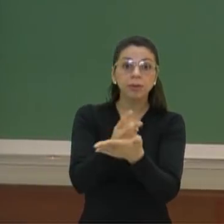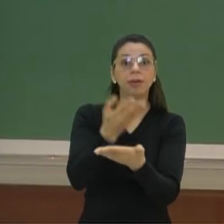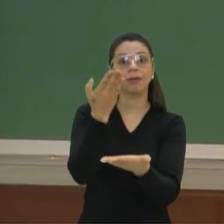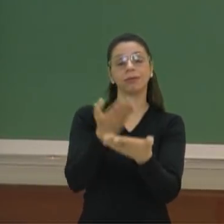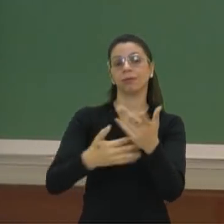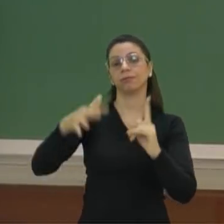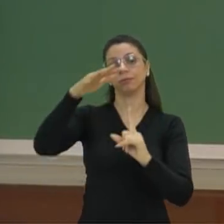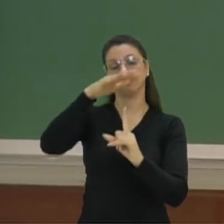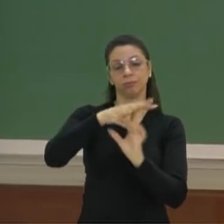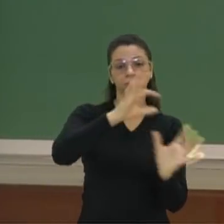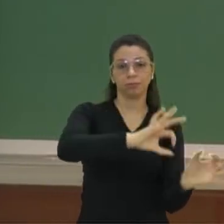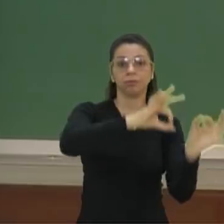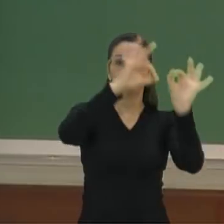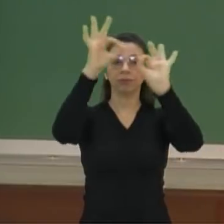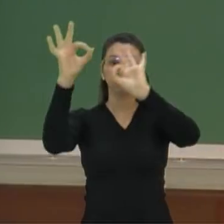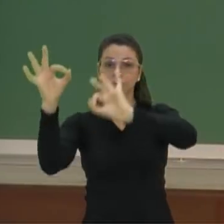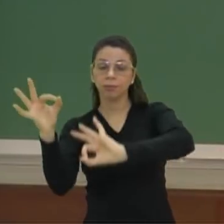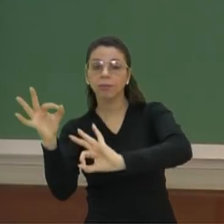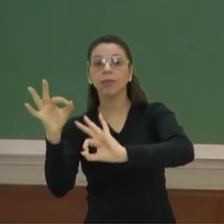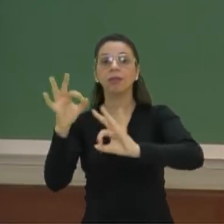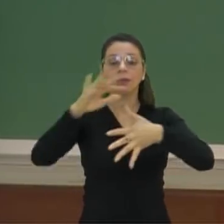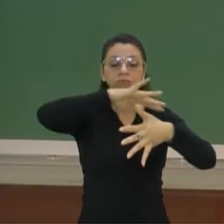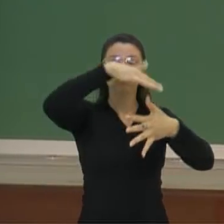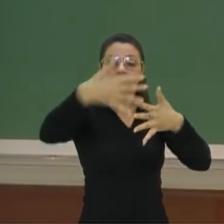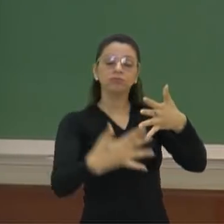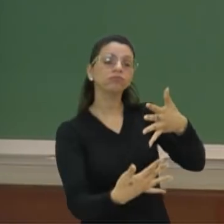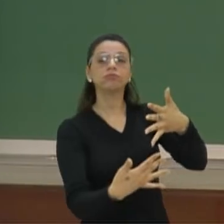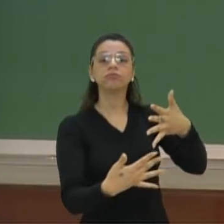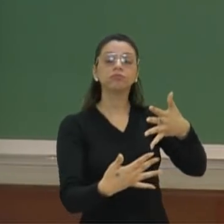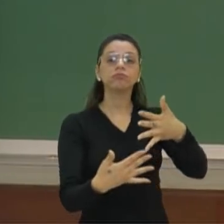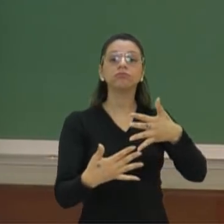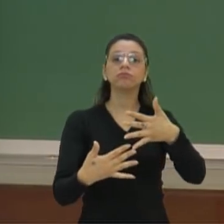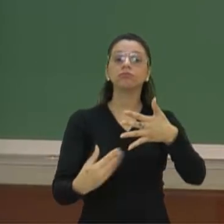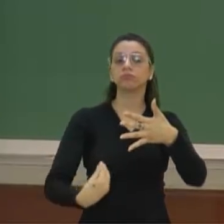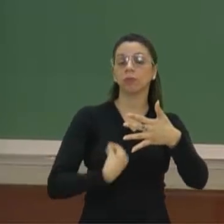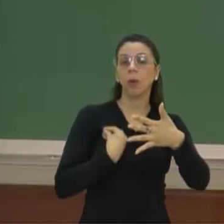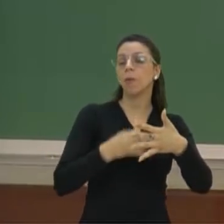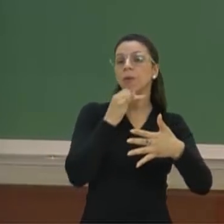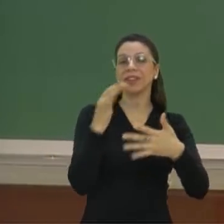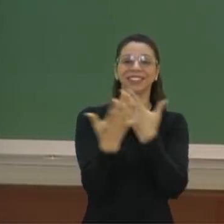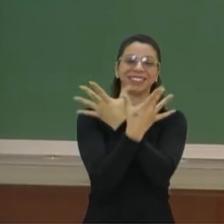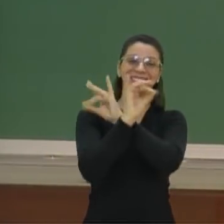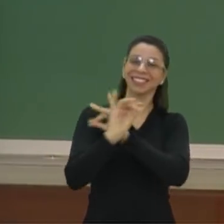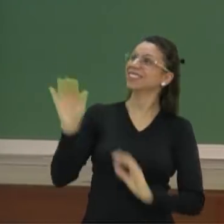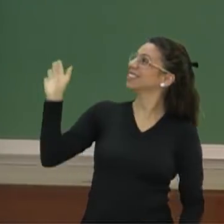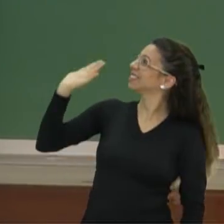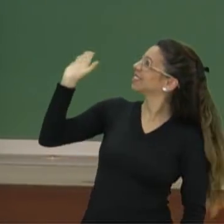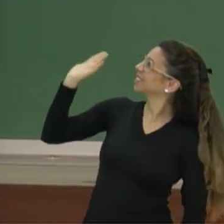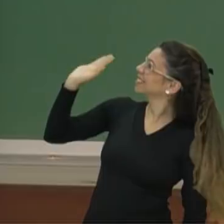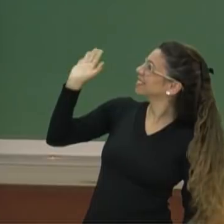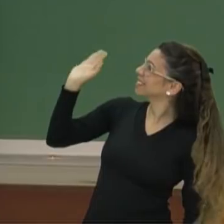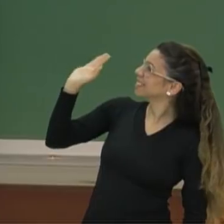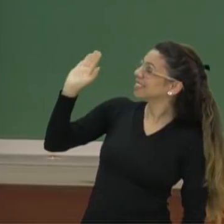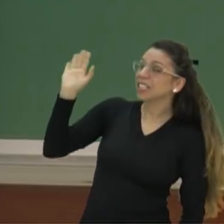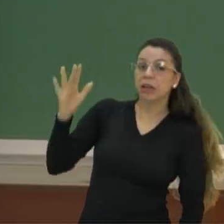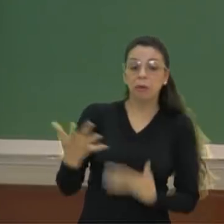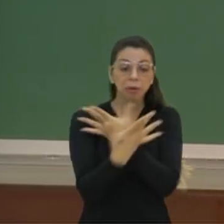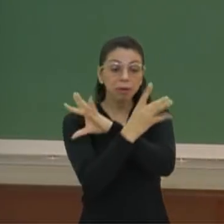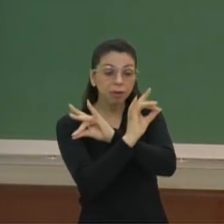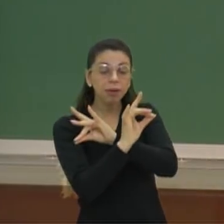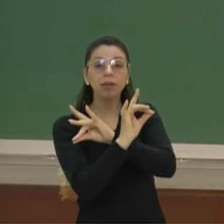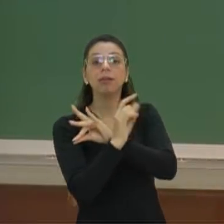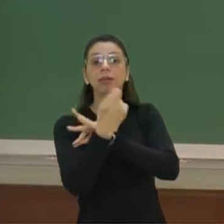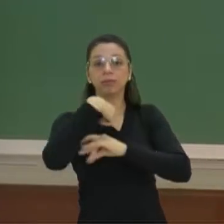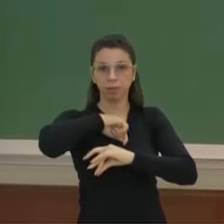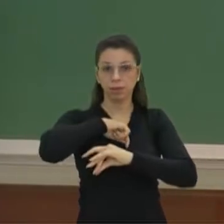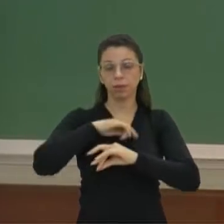vocês assistiram, a língua de sinais está presente? A nossa Elaine lá. Oi Elaine, tudo bom com você? Ela é a nossa